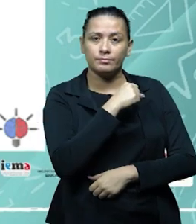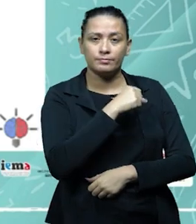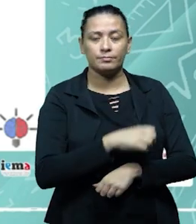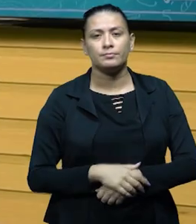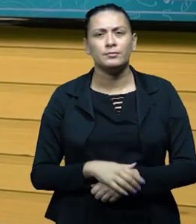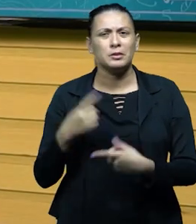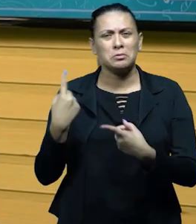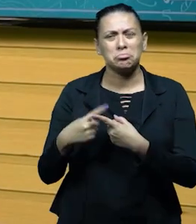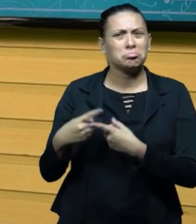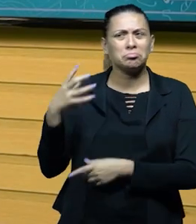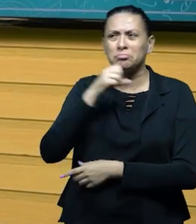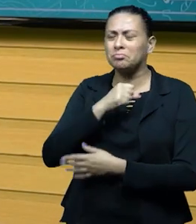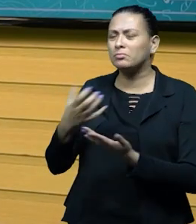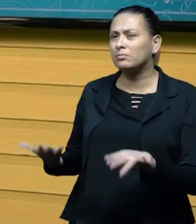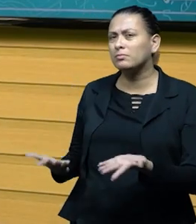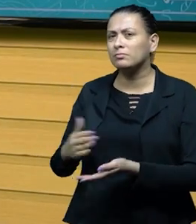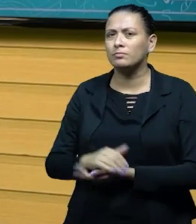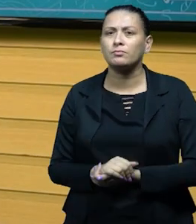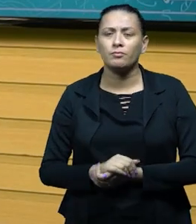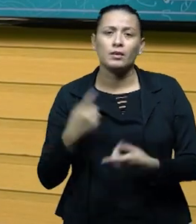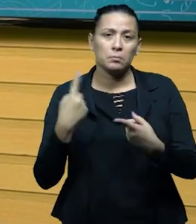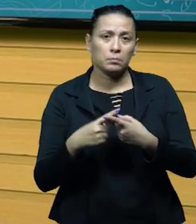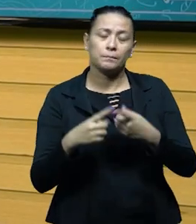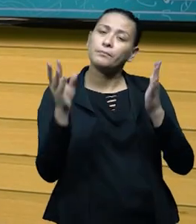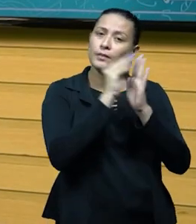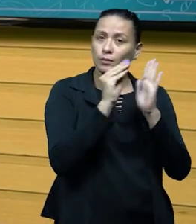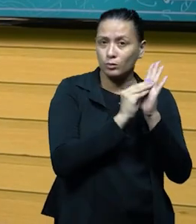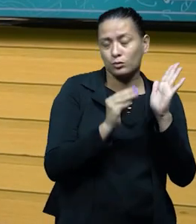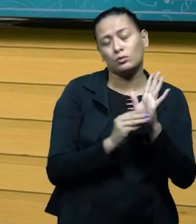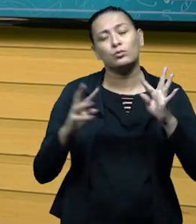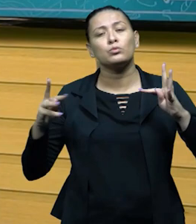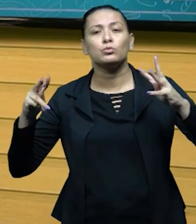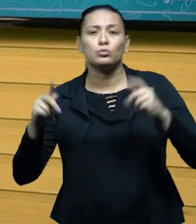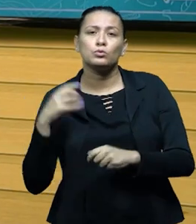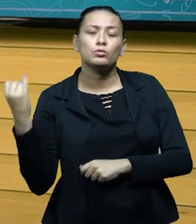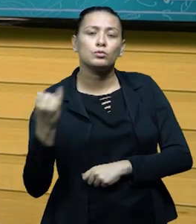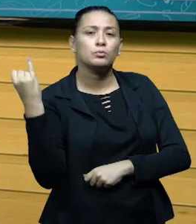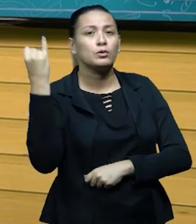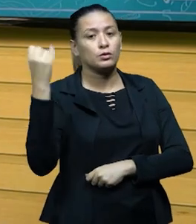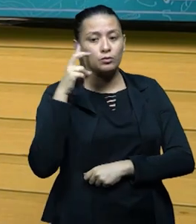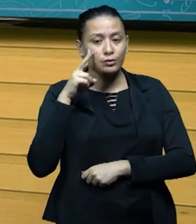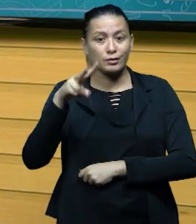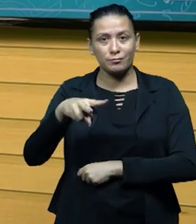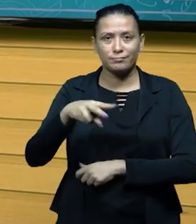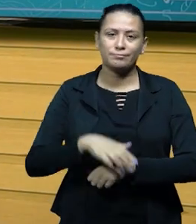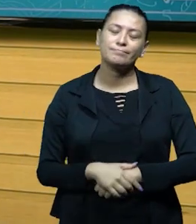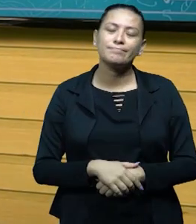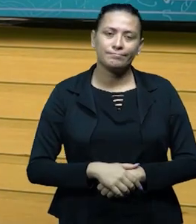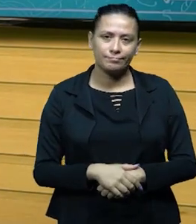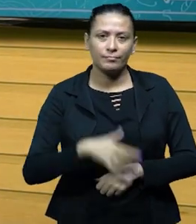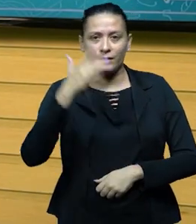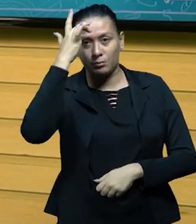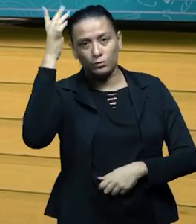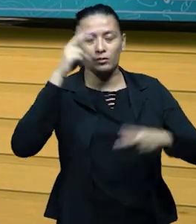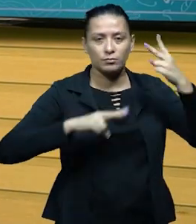rápida Mas por que rápida porque todos os conteúdos tudo que for de importante vai est bem ali na sua frente então vai est